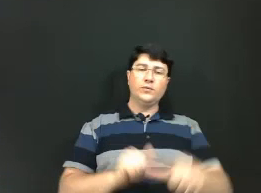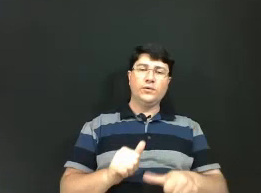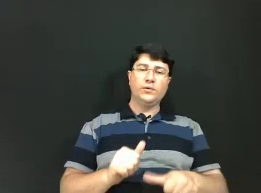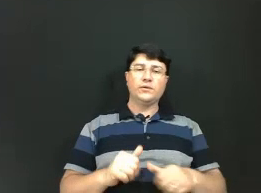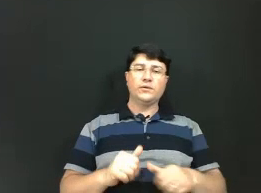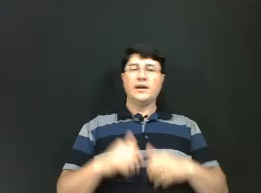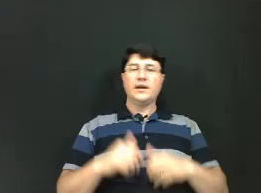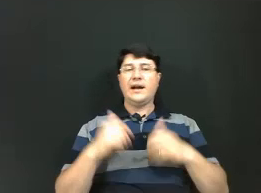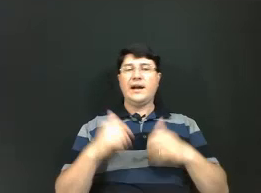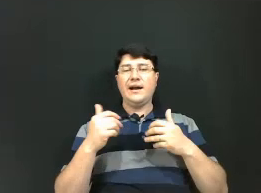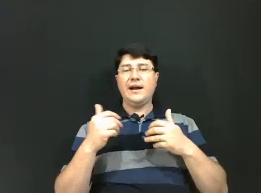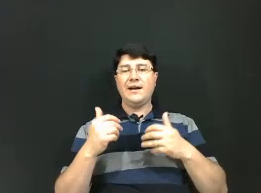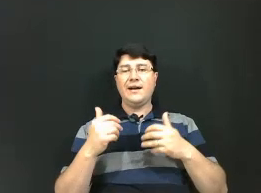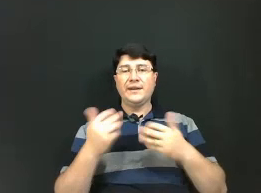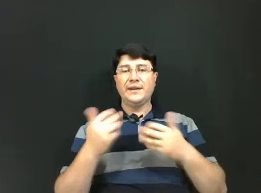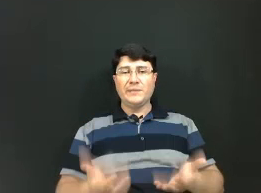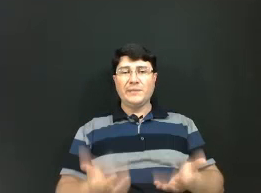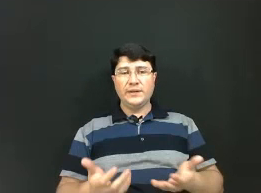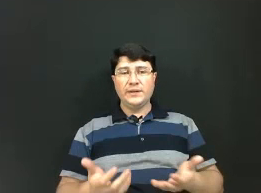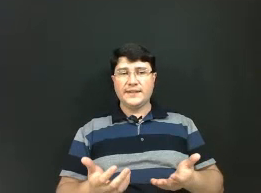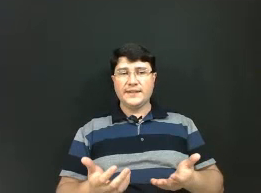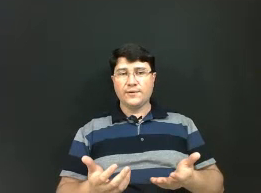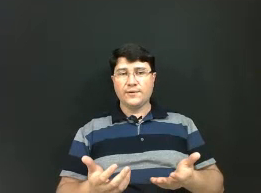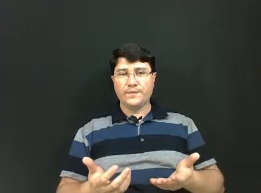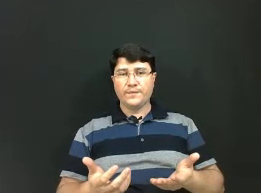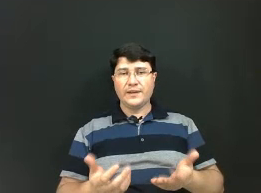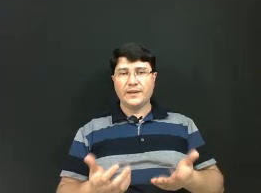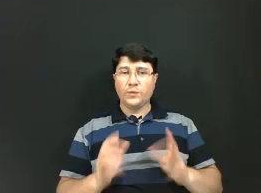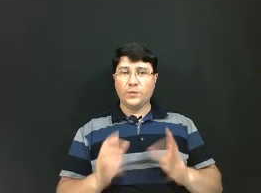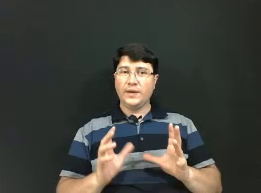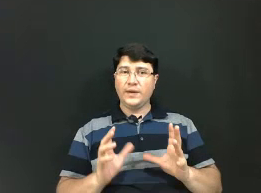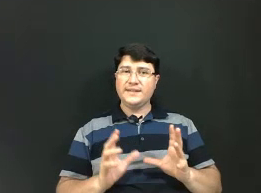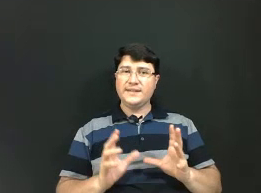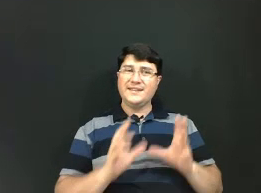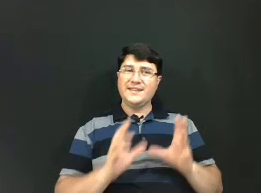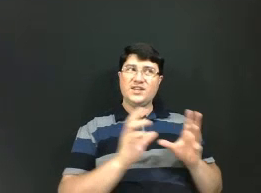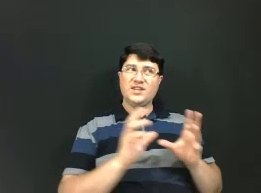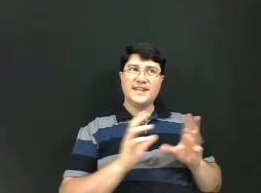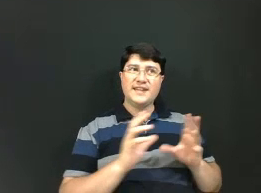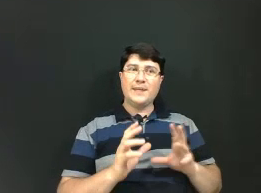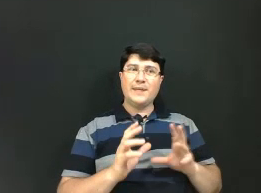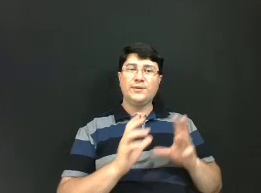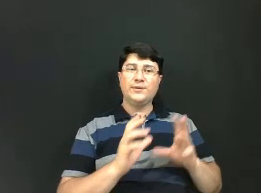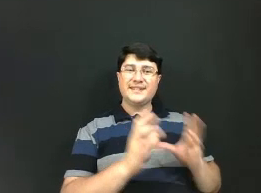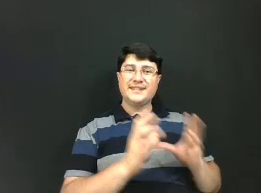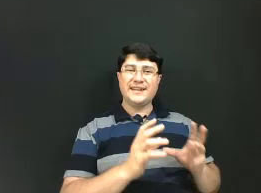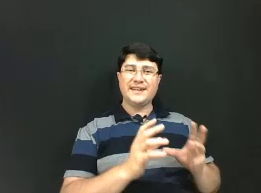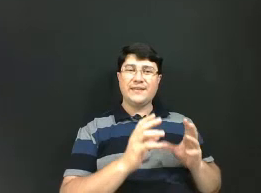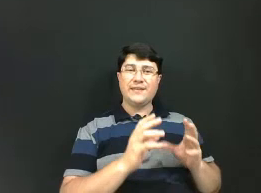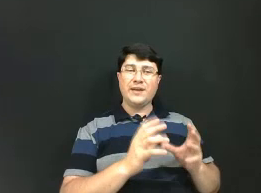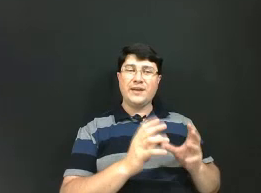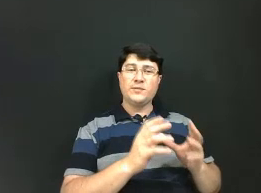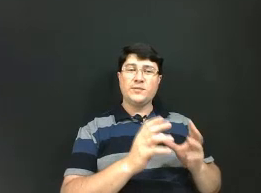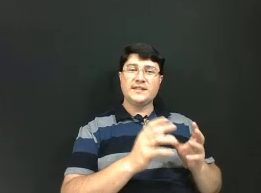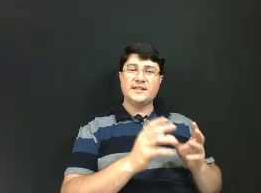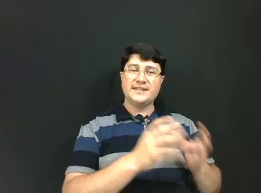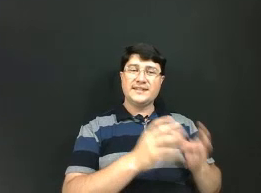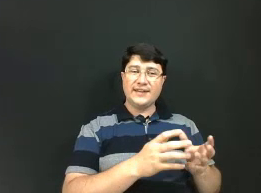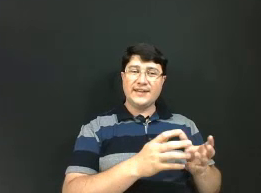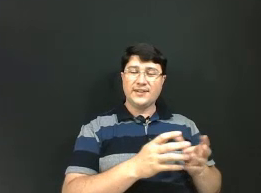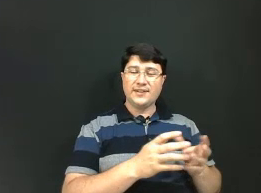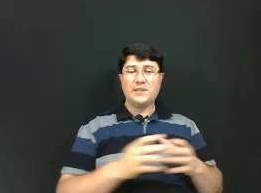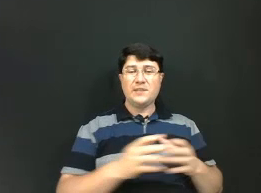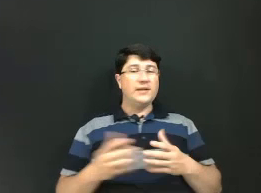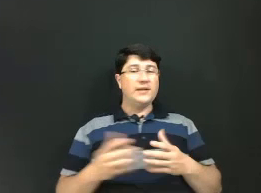e mudou para o outro. A banana amadureceu. Em português existe esse amadurecer, né? Um verbo de mudança